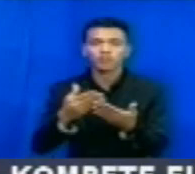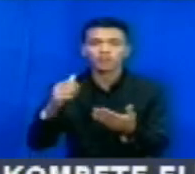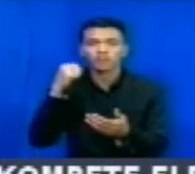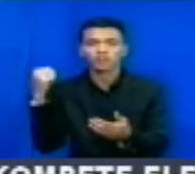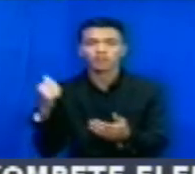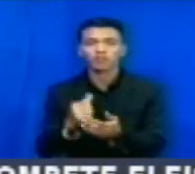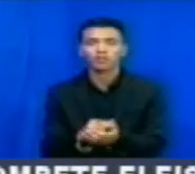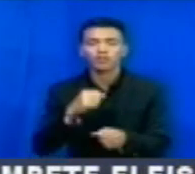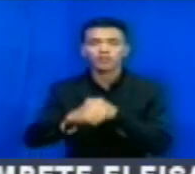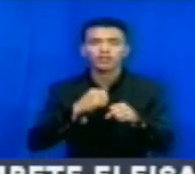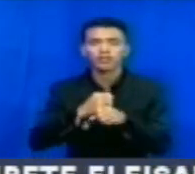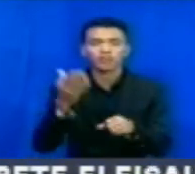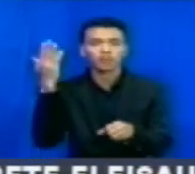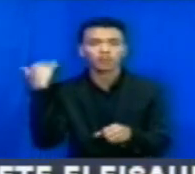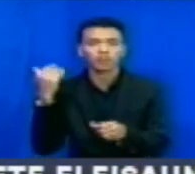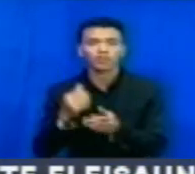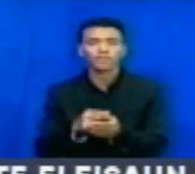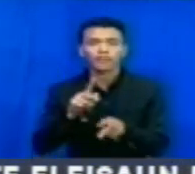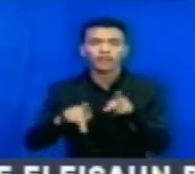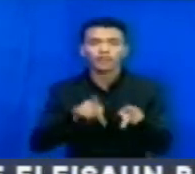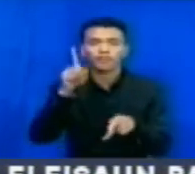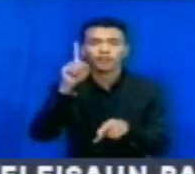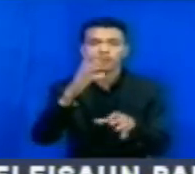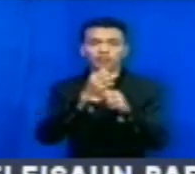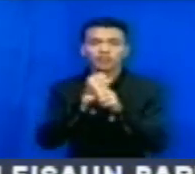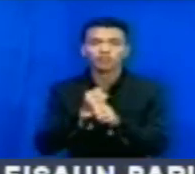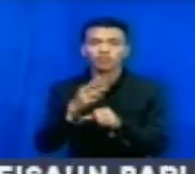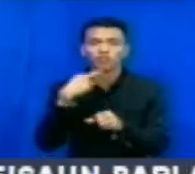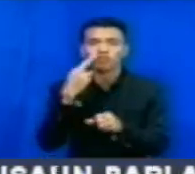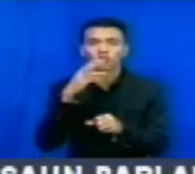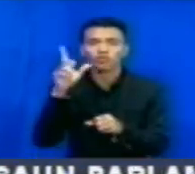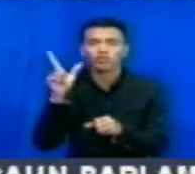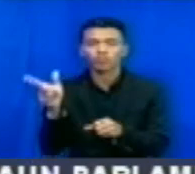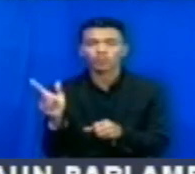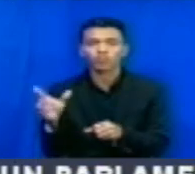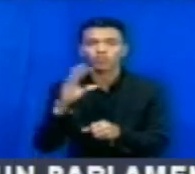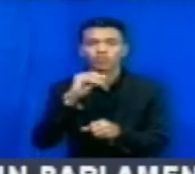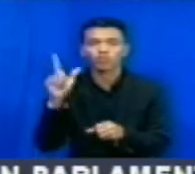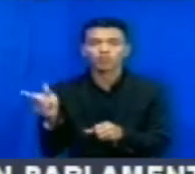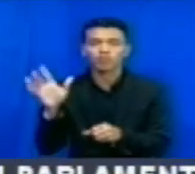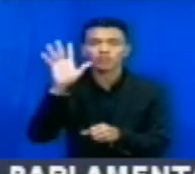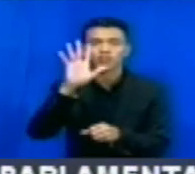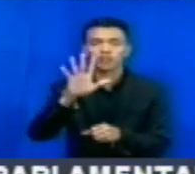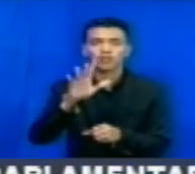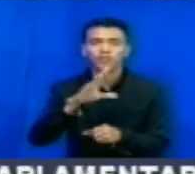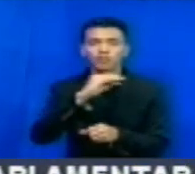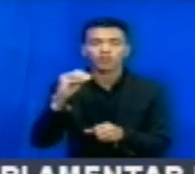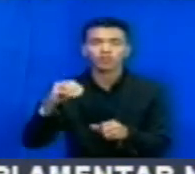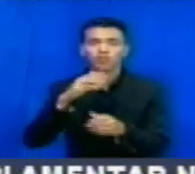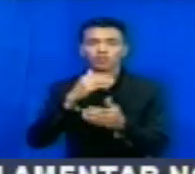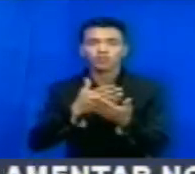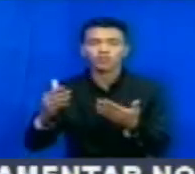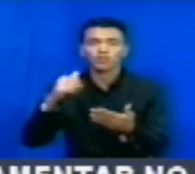Kuantu iha tinang kotuk beneficiário ida simu fos kilograma ruan nulu to o ruan nulu resin lima no sasan